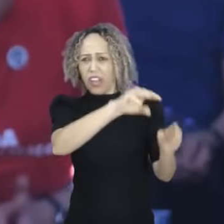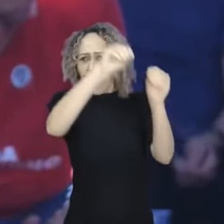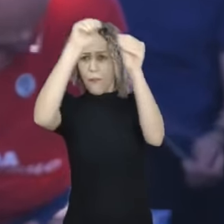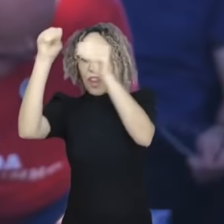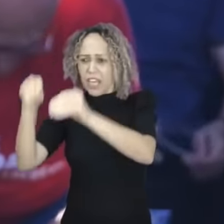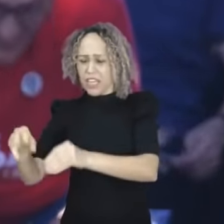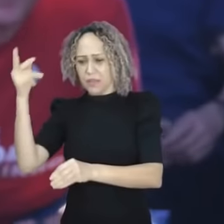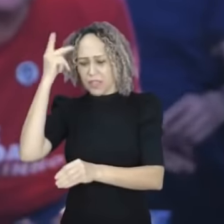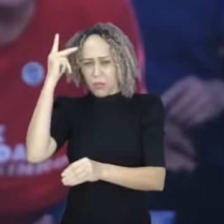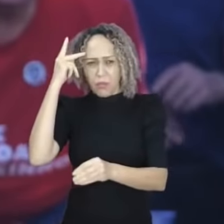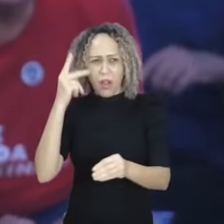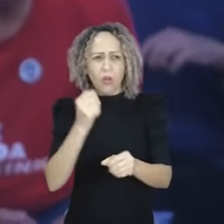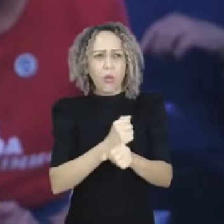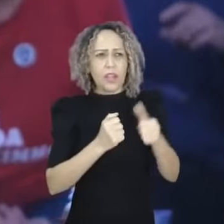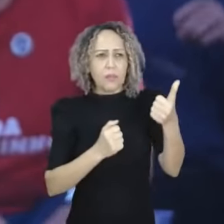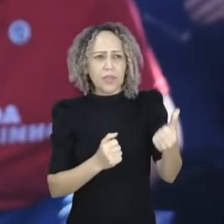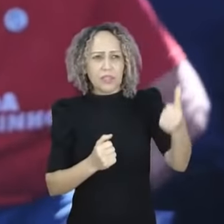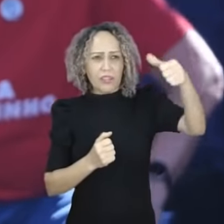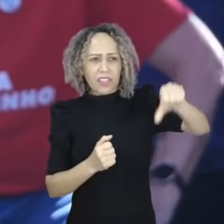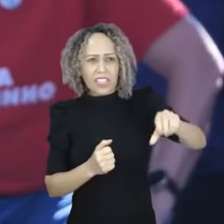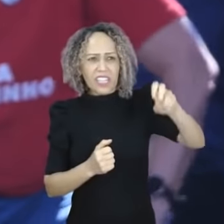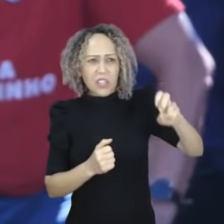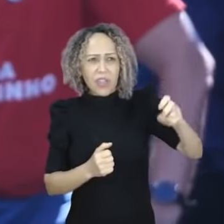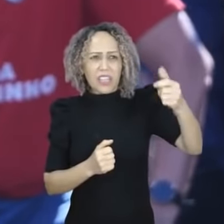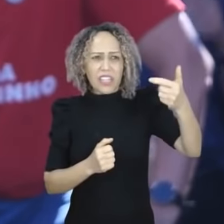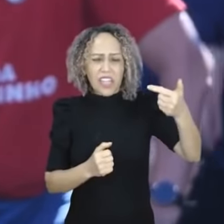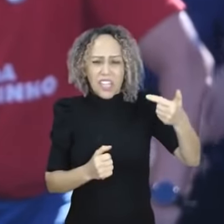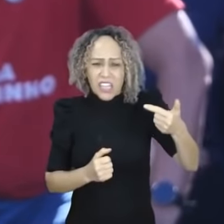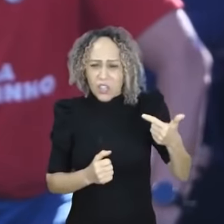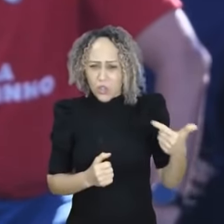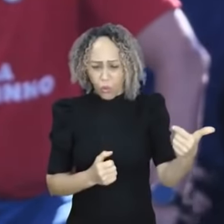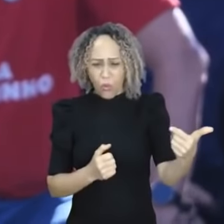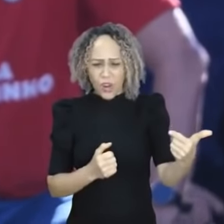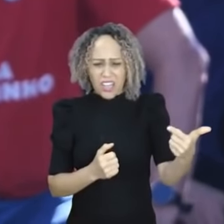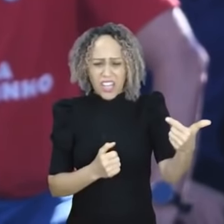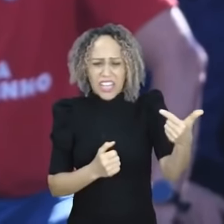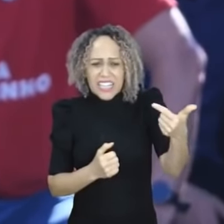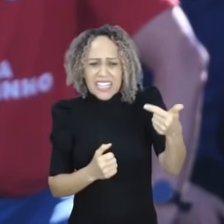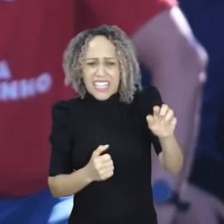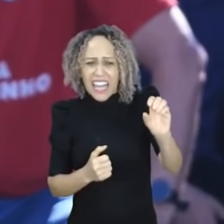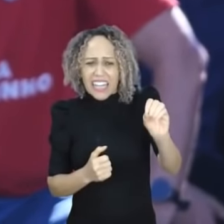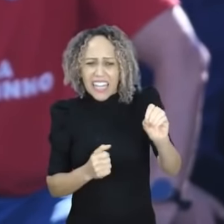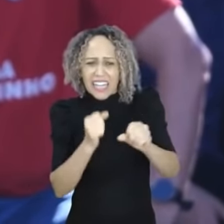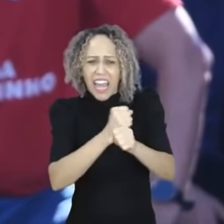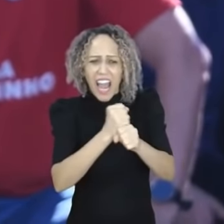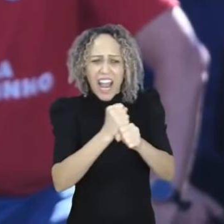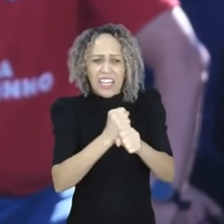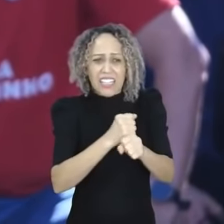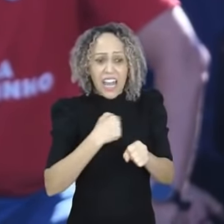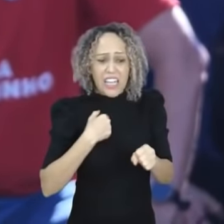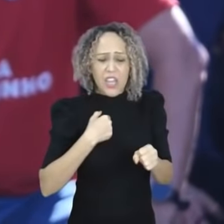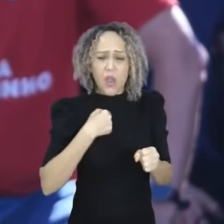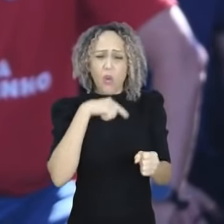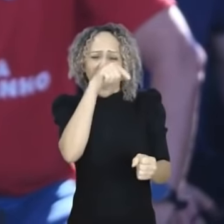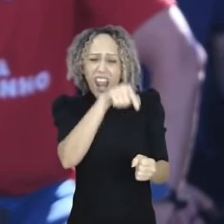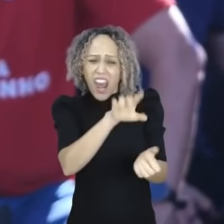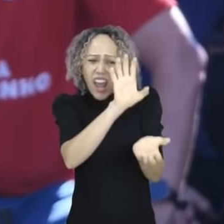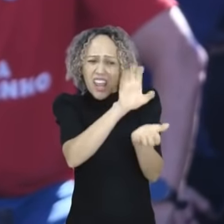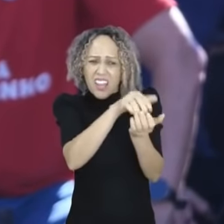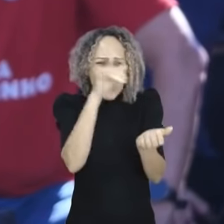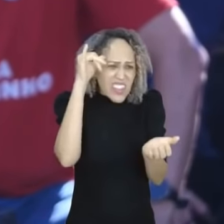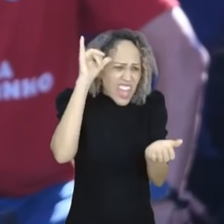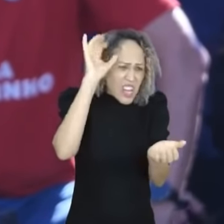1952. Há 70 anos atrás eu vim para São Paulo. Sabe por quê? Por causa da fome. Eu vim para